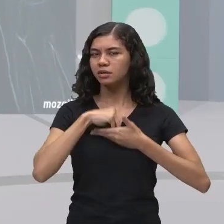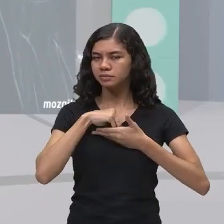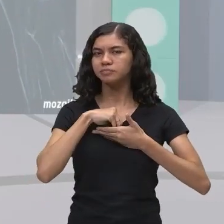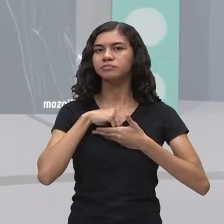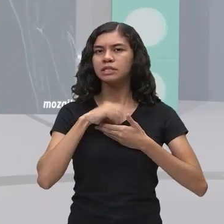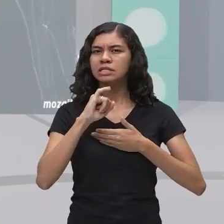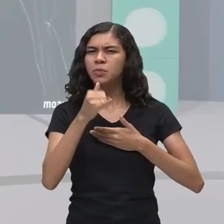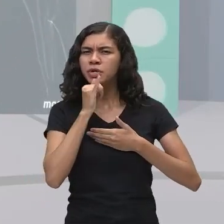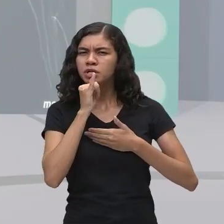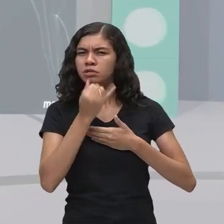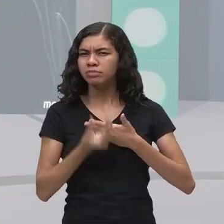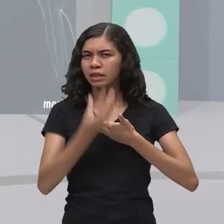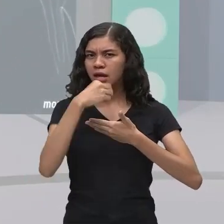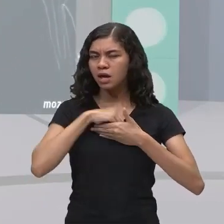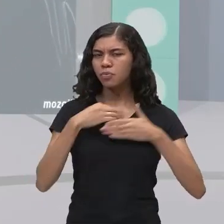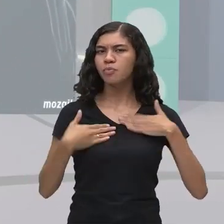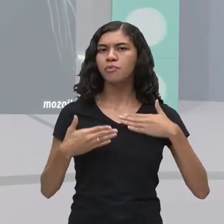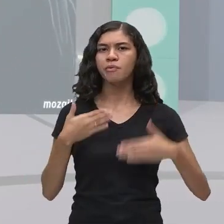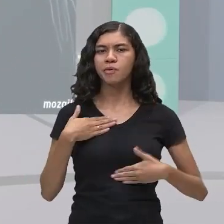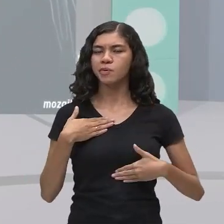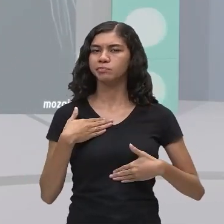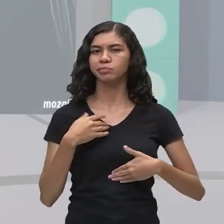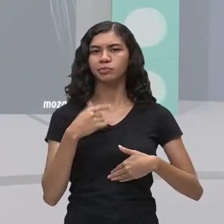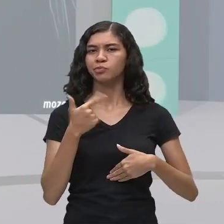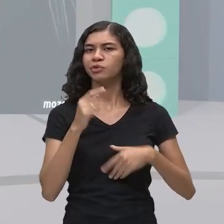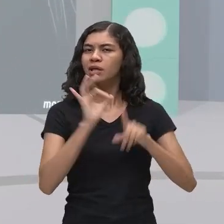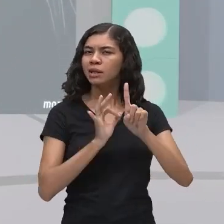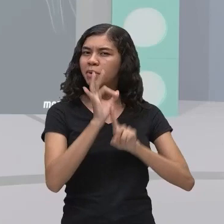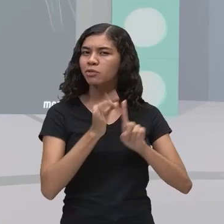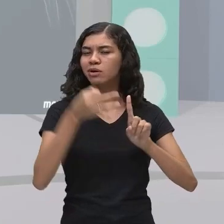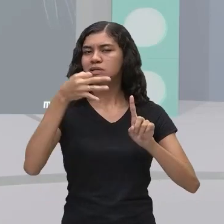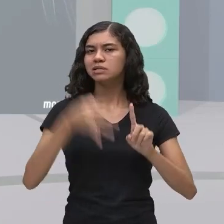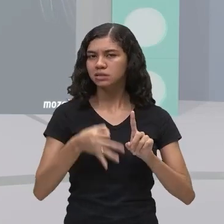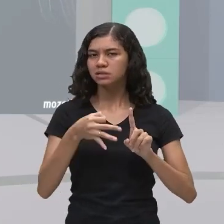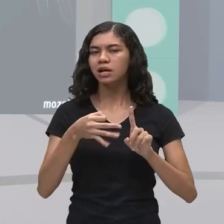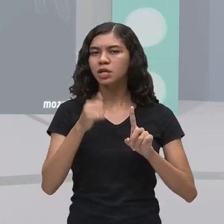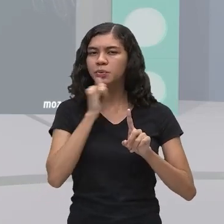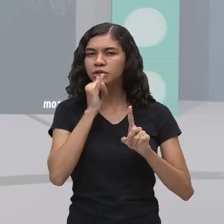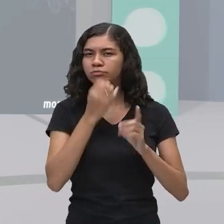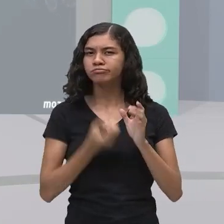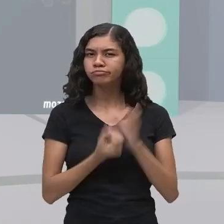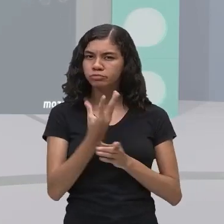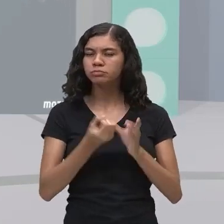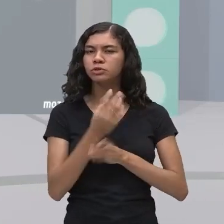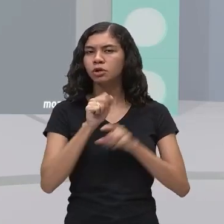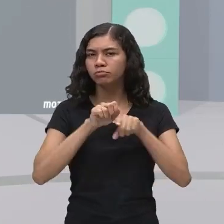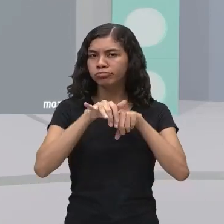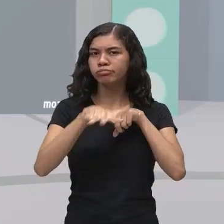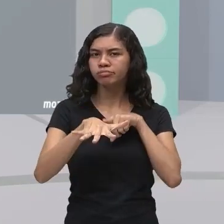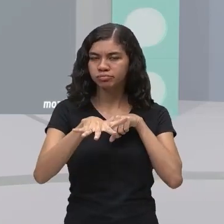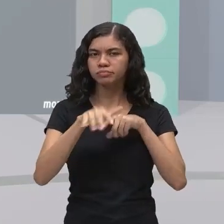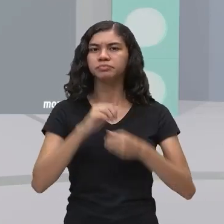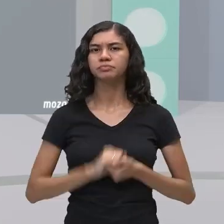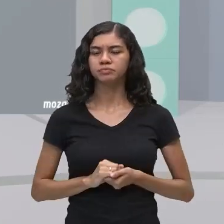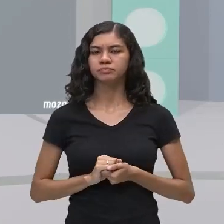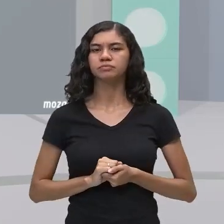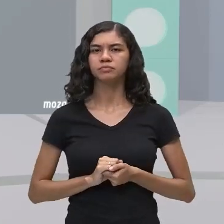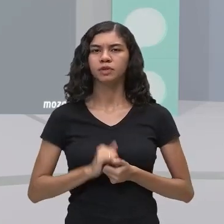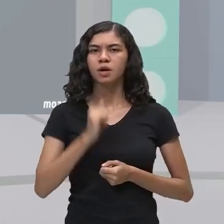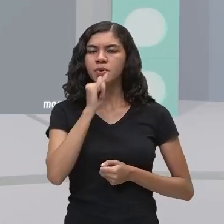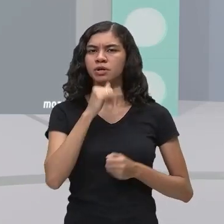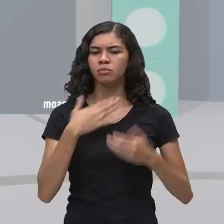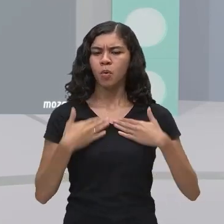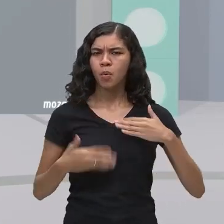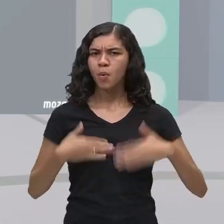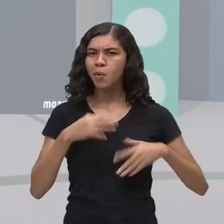dentro do corpo do homem, não ia ter essa temperatura ideal para a formação dos espermatozoides, visto que a temperatura do nosso